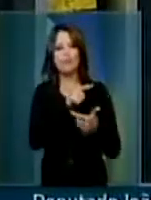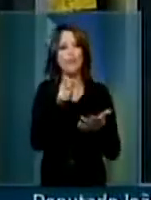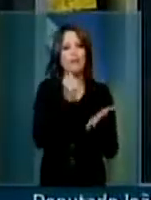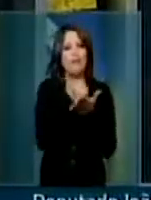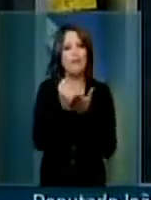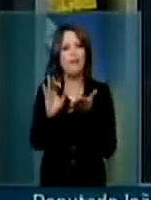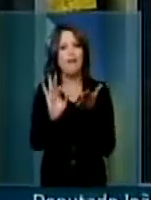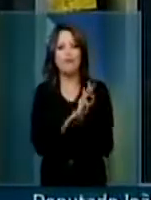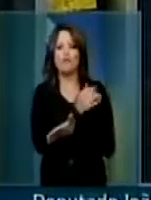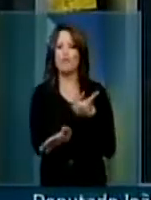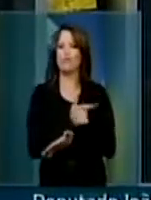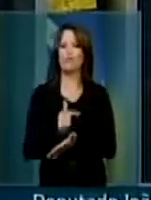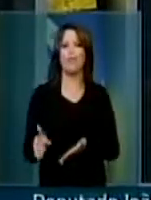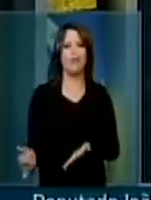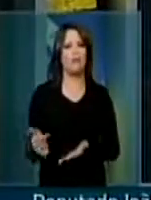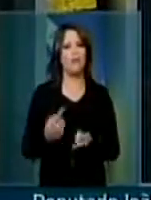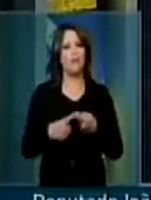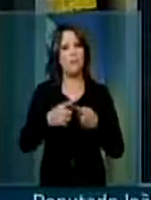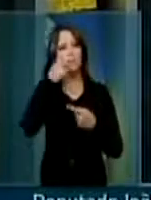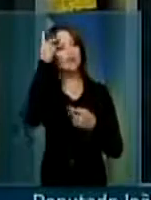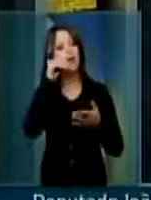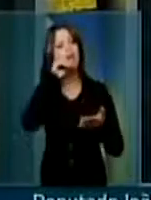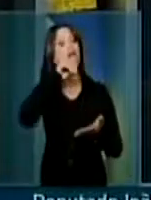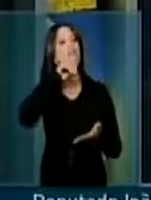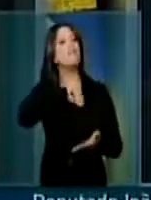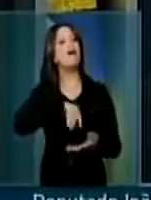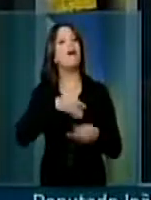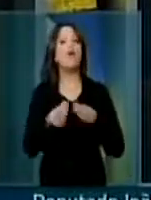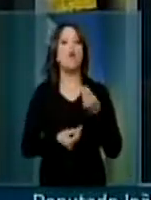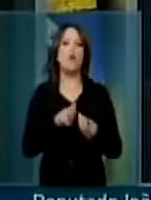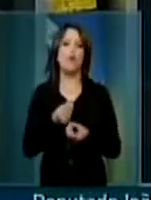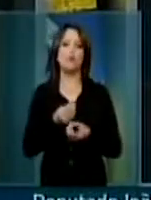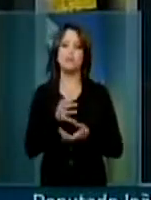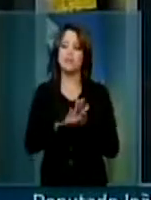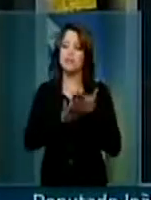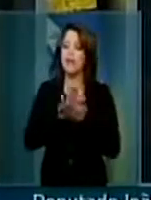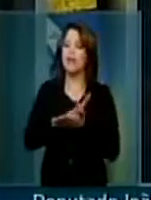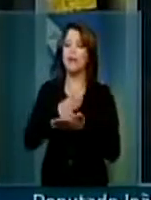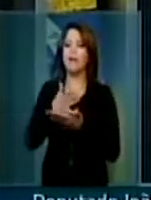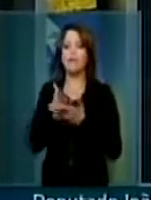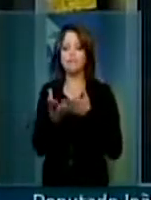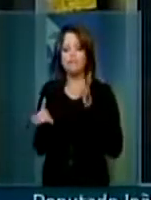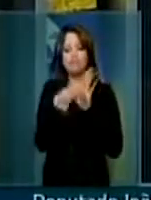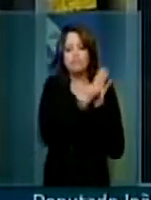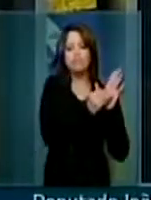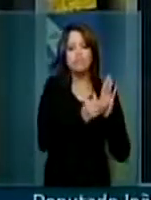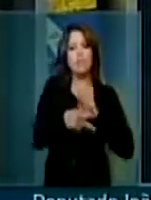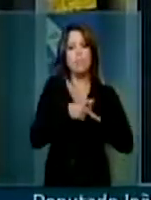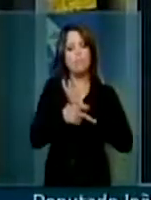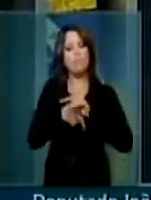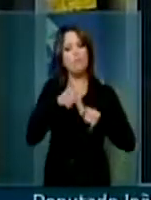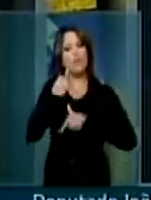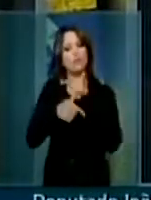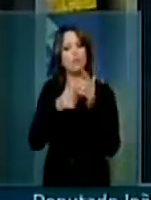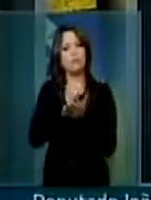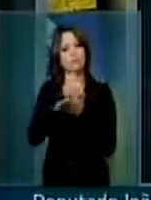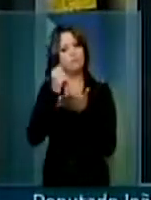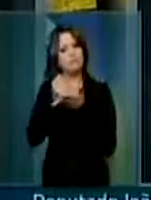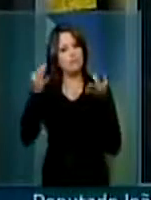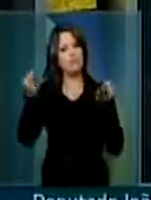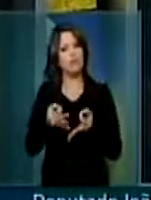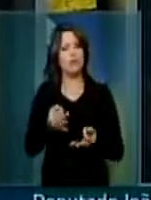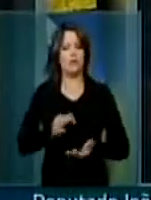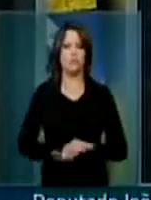sem assinatura da carteira profissional e sem as conquistas vindas do trabalho com a